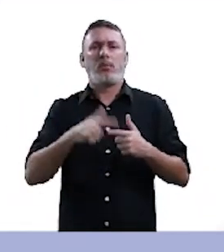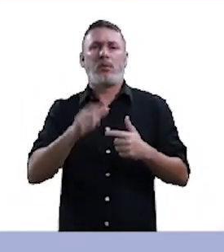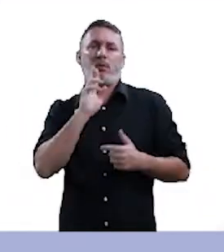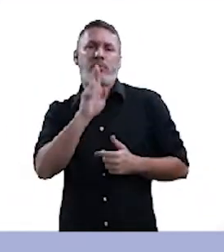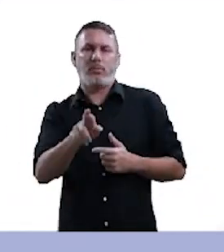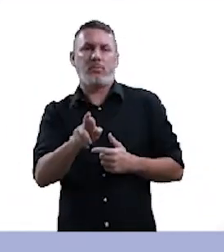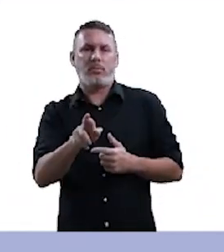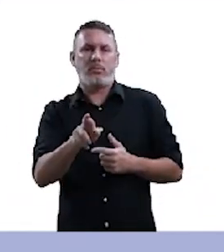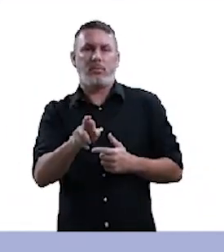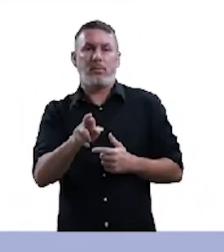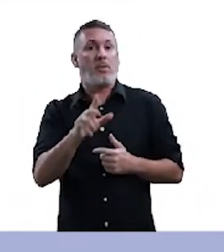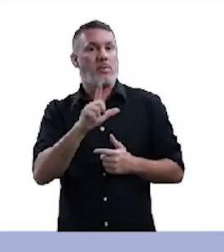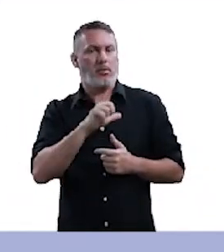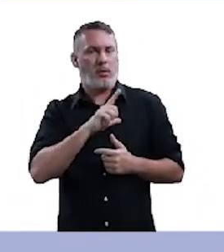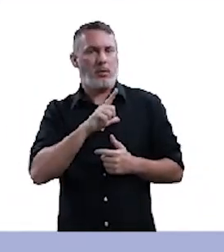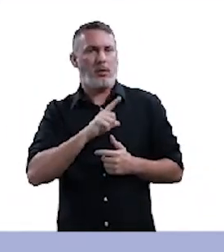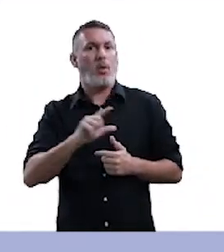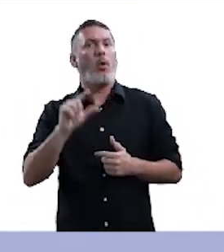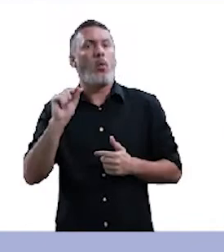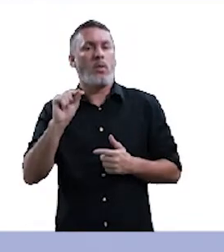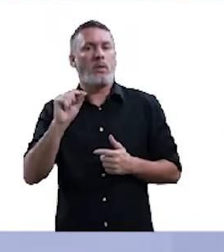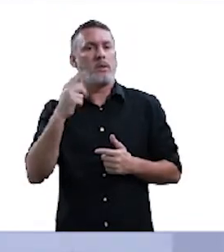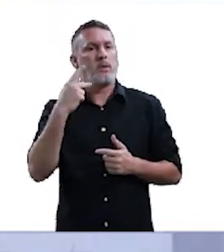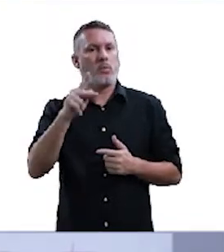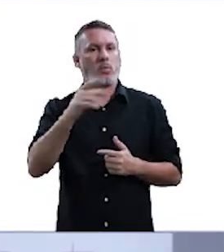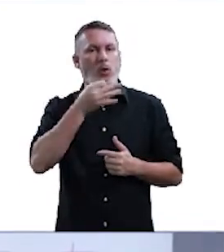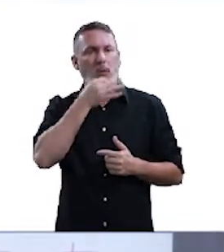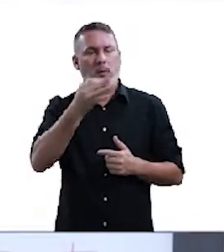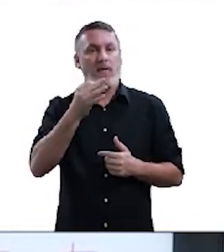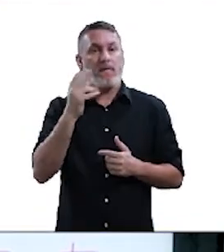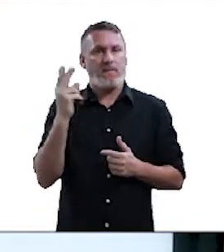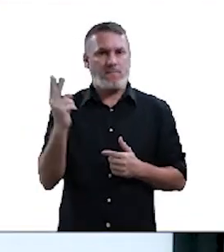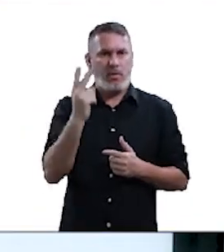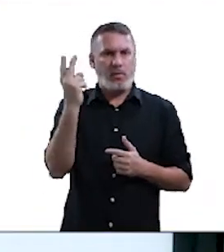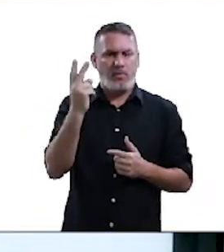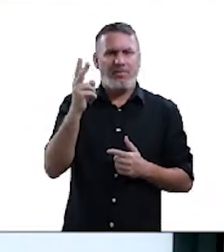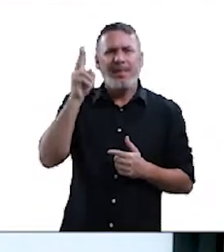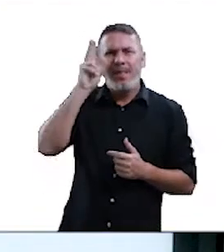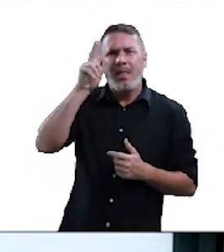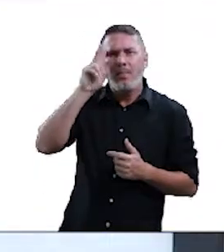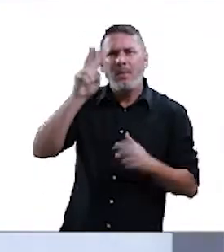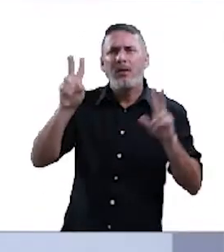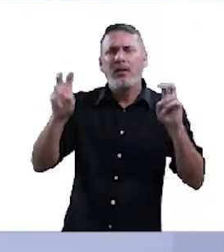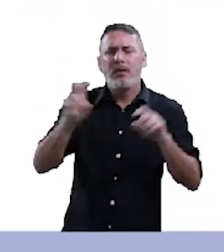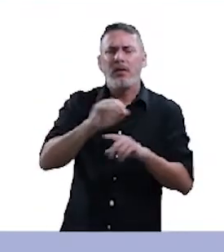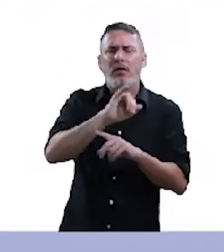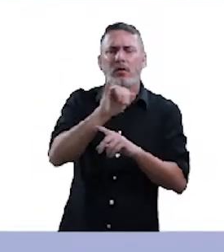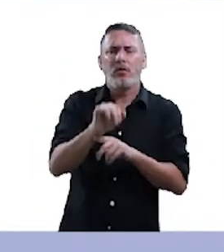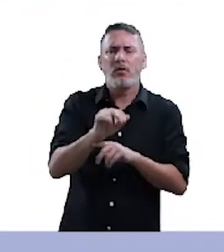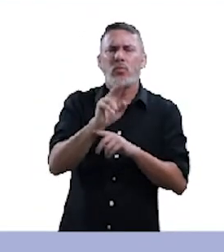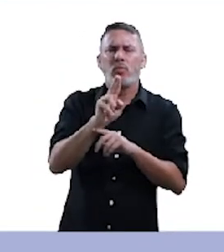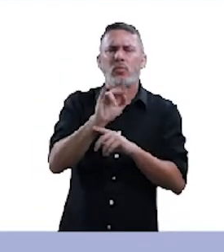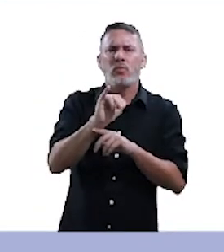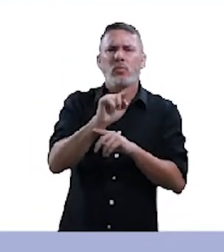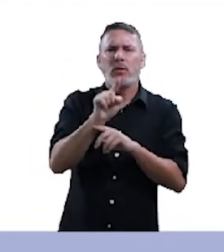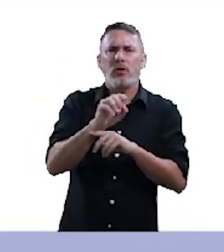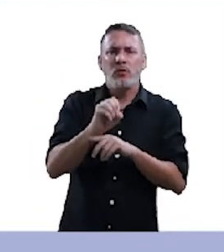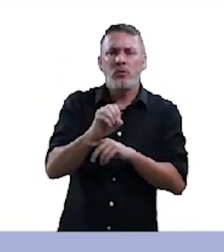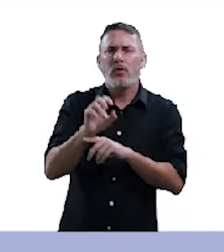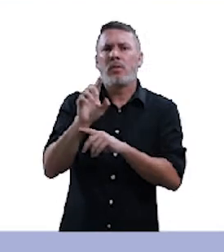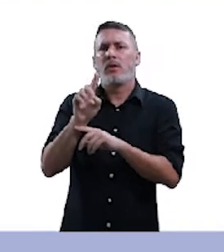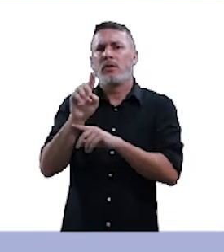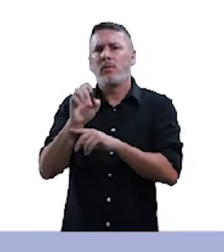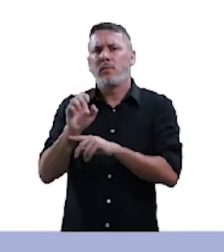ela vai ter juízo de valor. Vamos relembrar? Lembra do juízo de valor? Falei com vocês na última